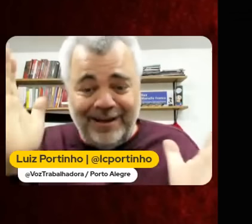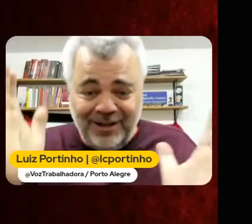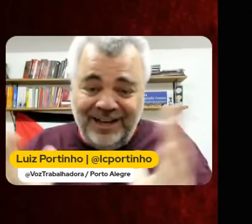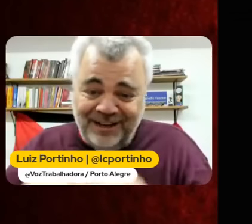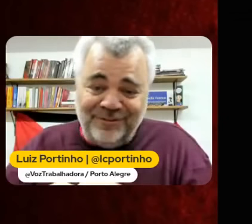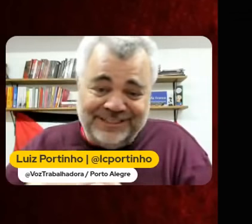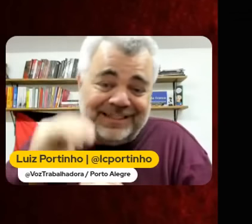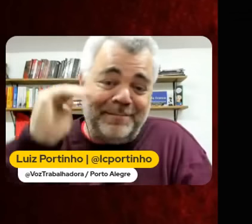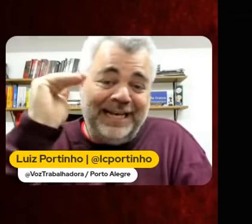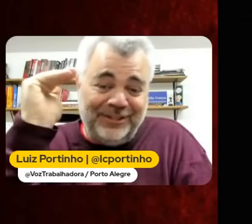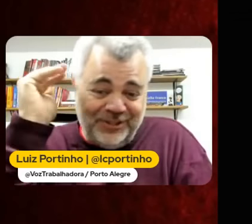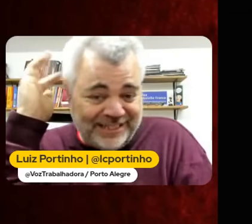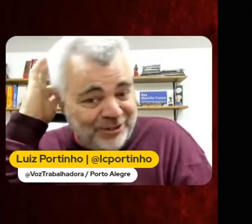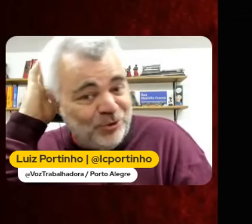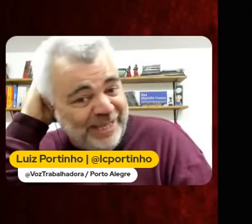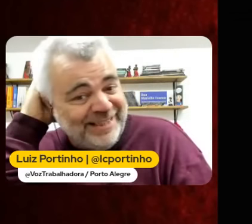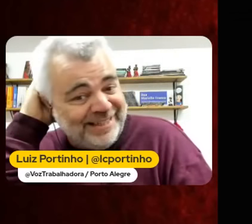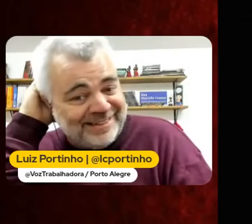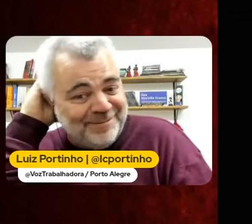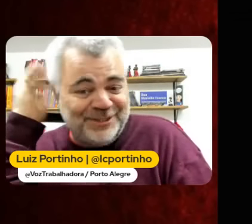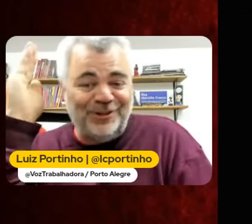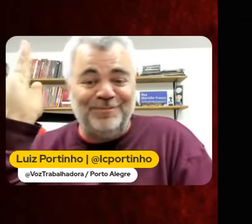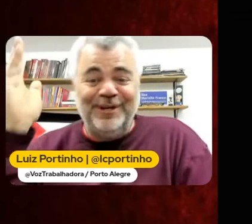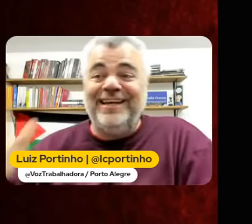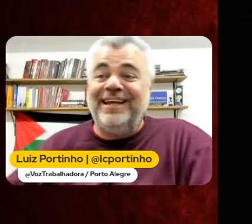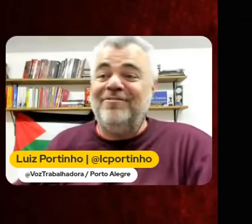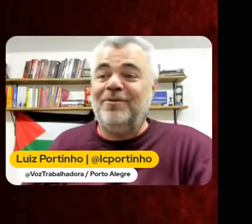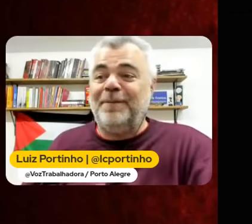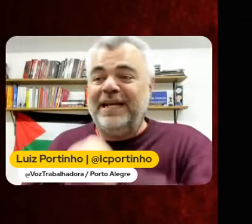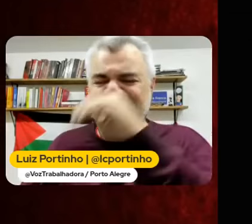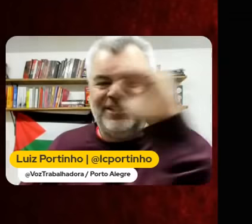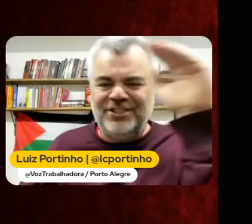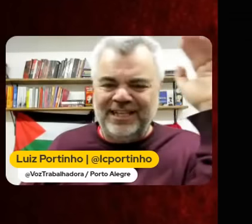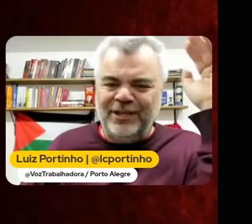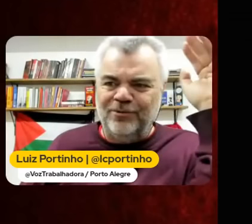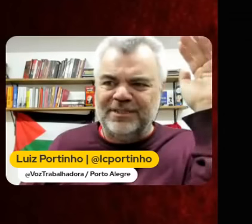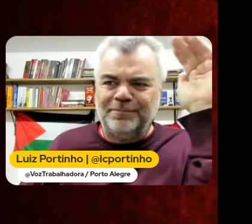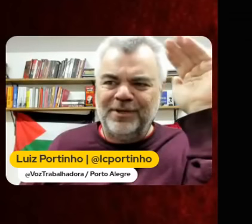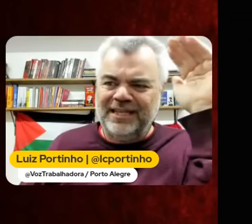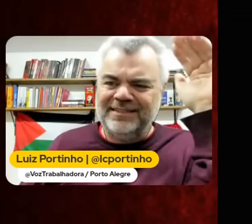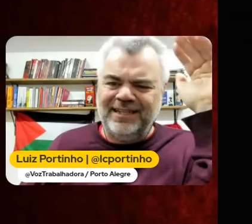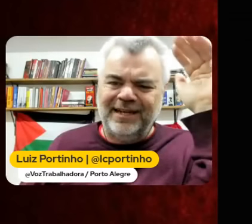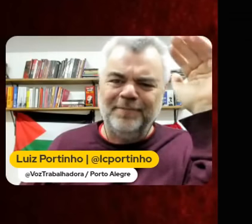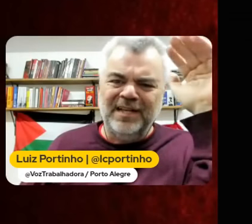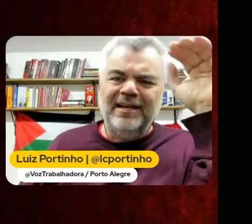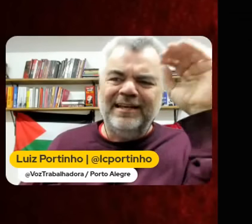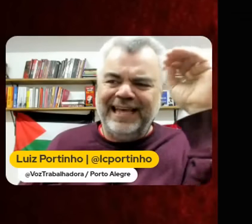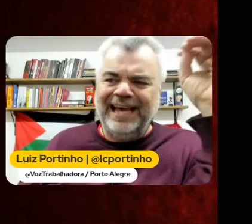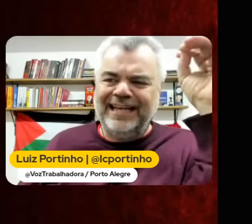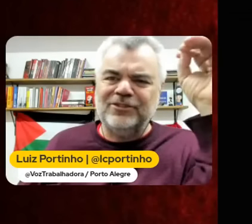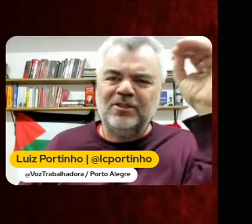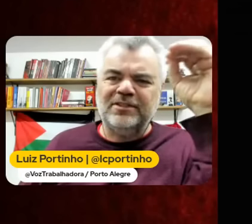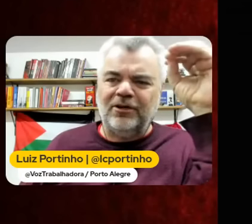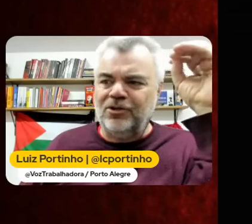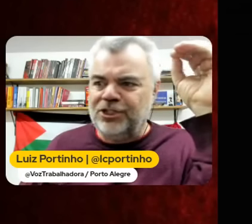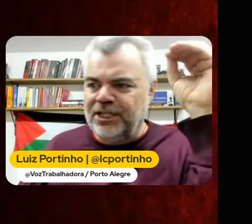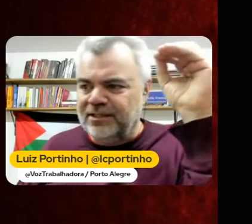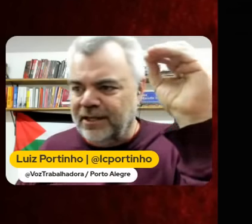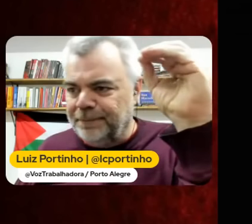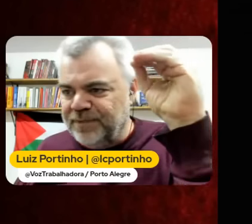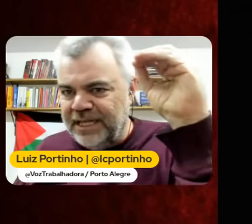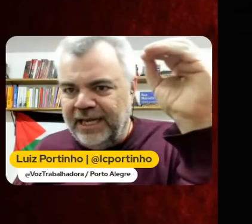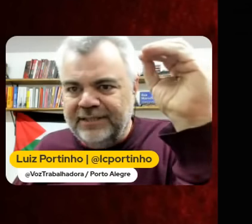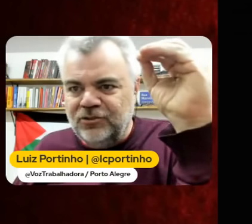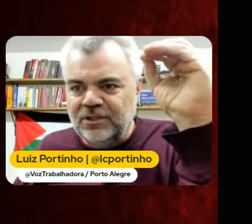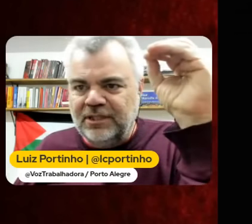Trabalhadora. A Voz Trabalhadora tem Twitter, tá, pessoal? Por incrível que pareça, a gente nem usa, porque assim, né? Que rede social